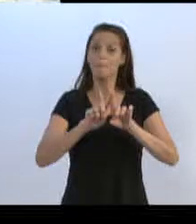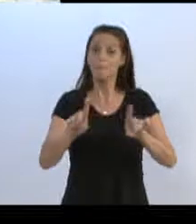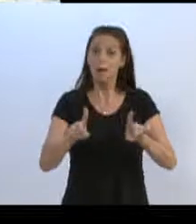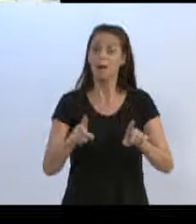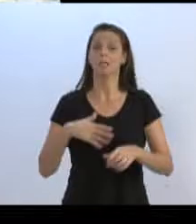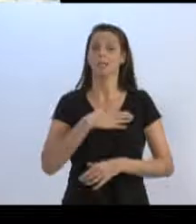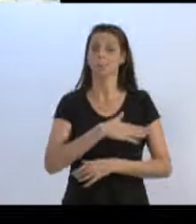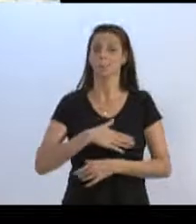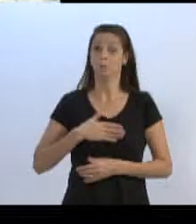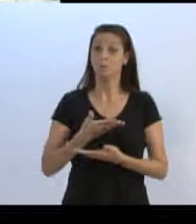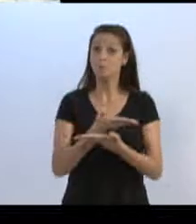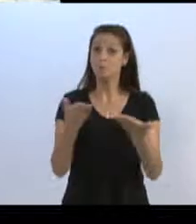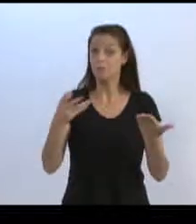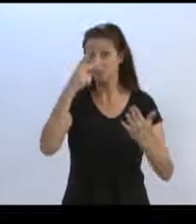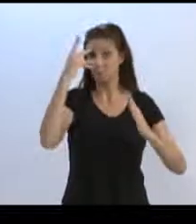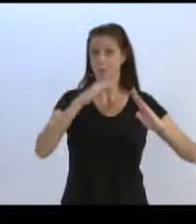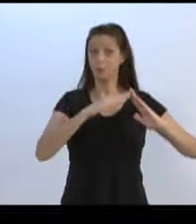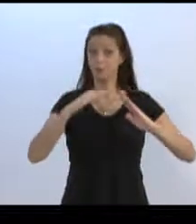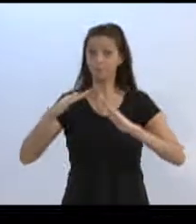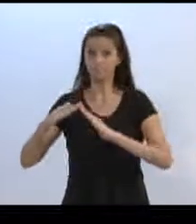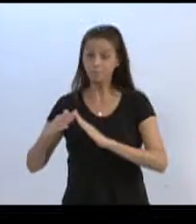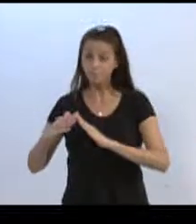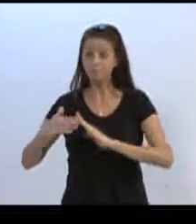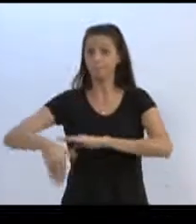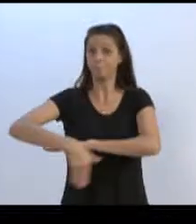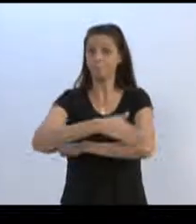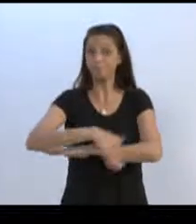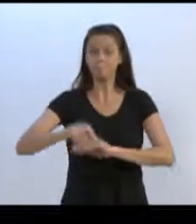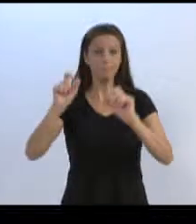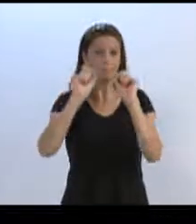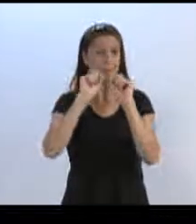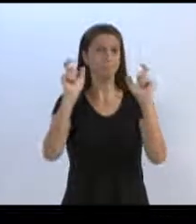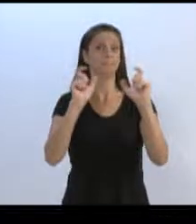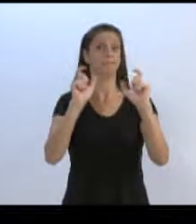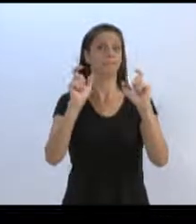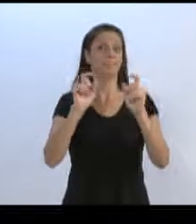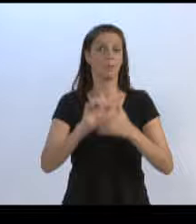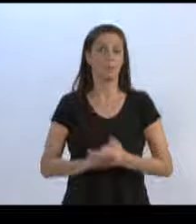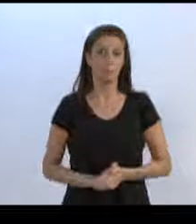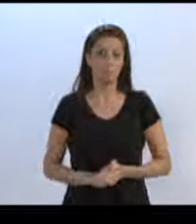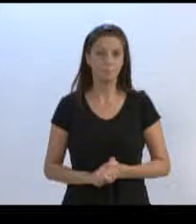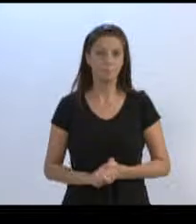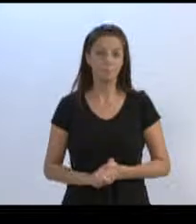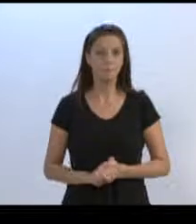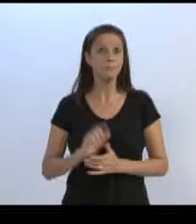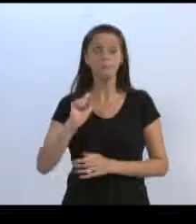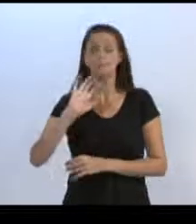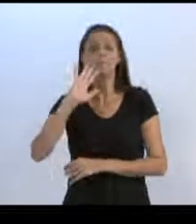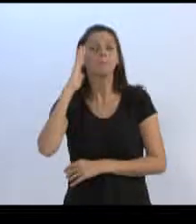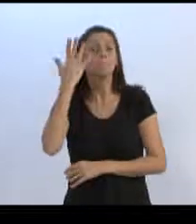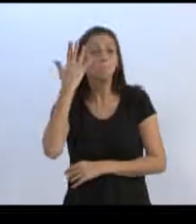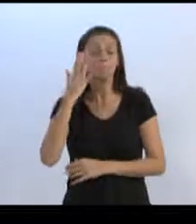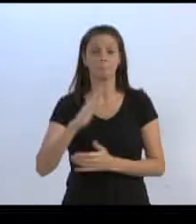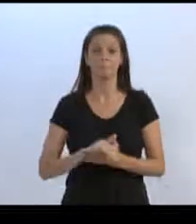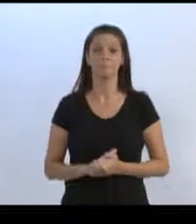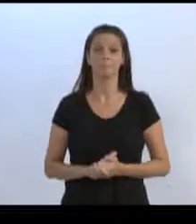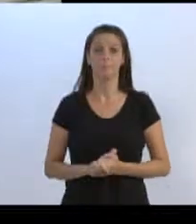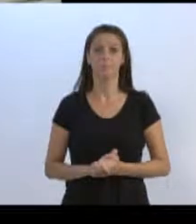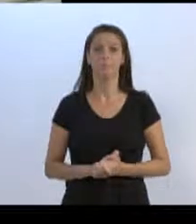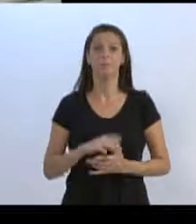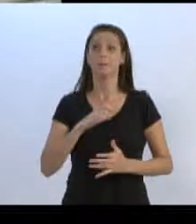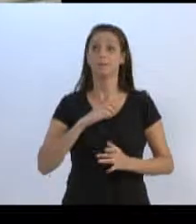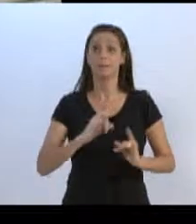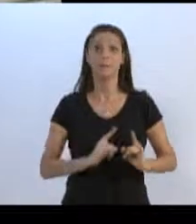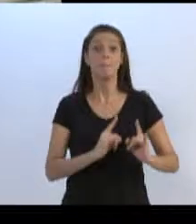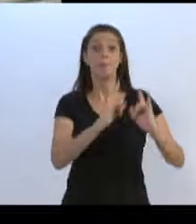que vocês, moradores dessa rua, ficassem alertas para a situação que acontece ali, que é a condição de um prédio que